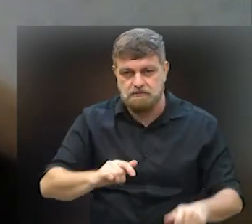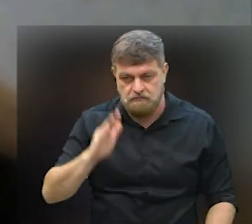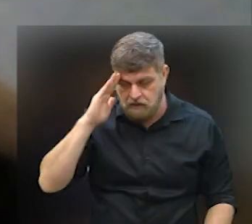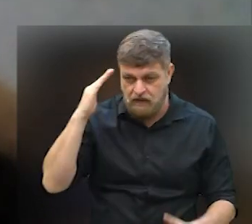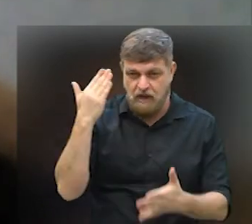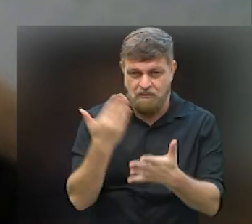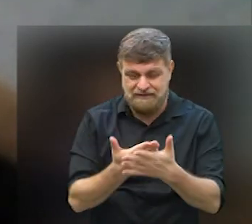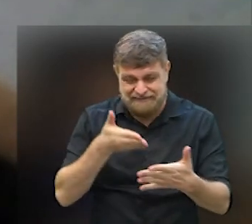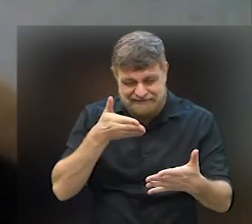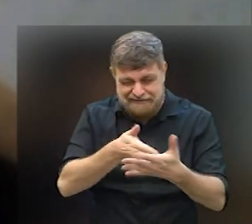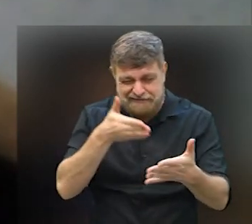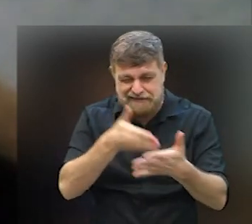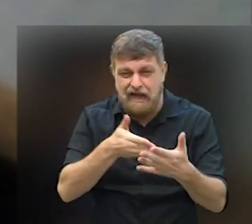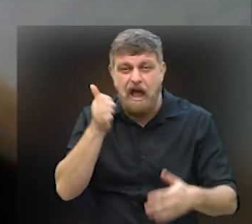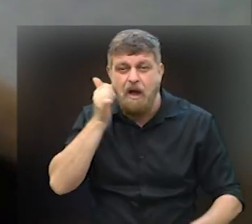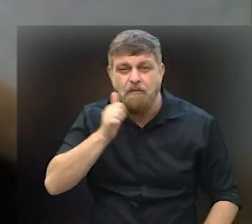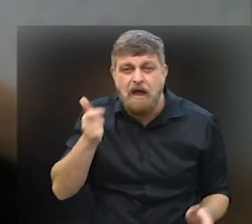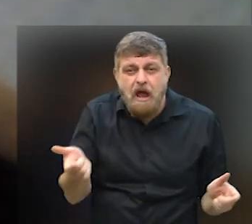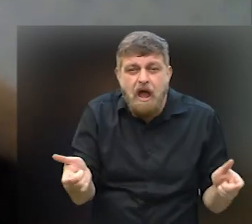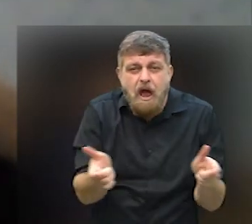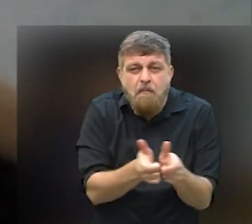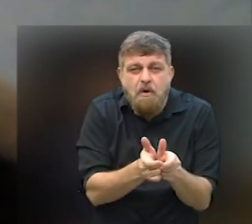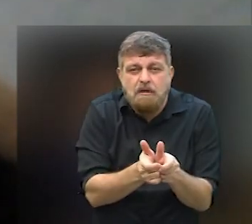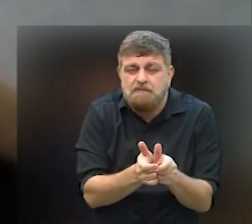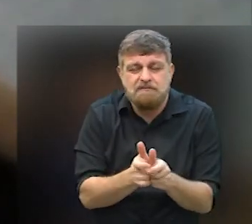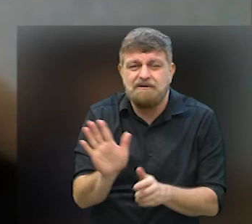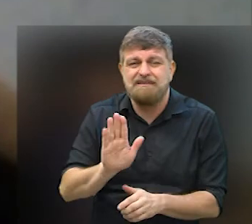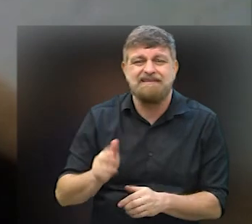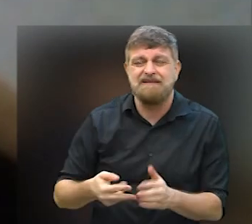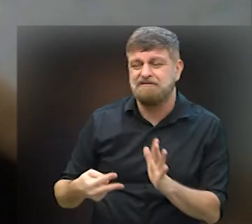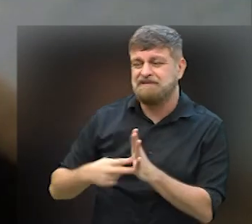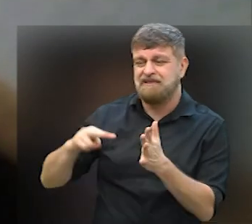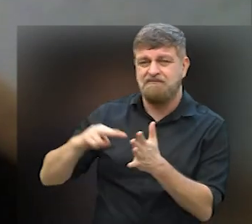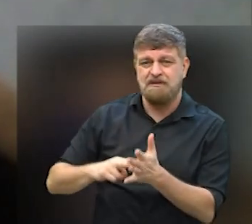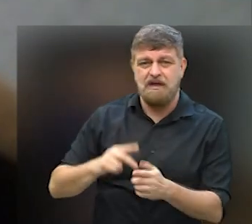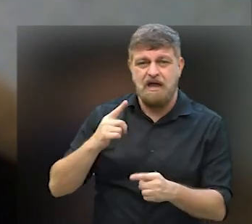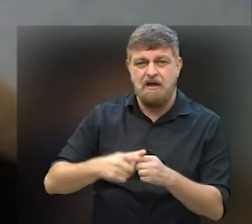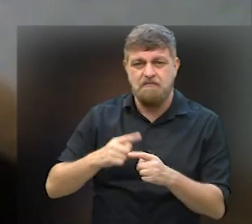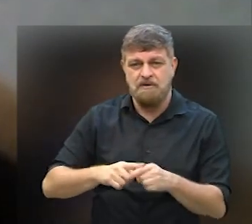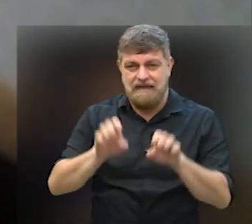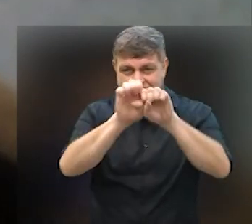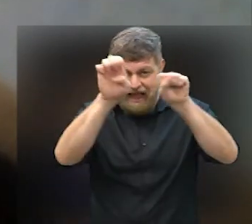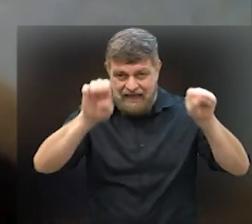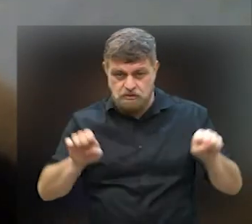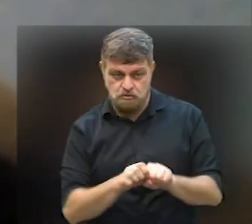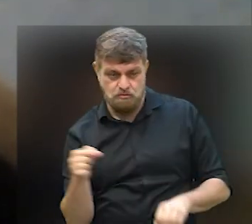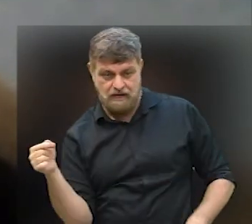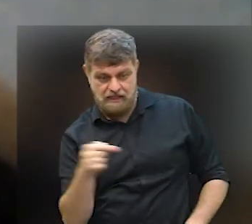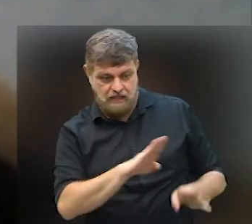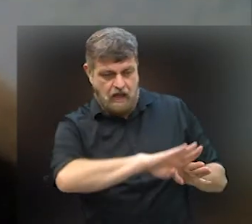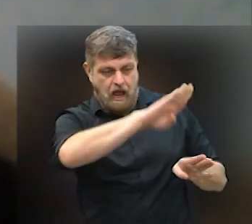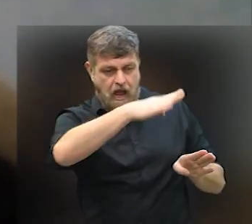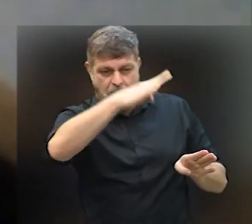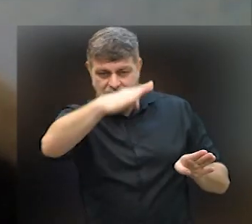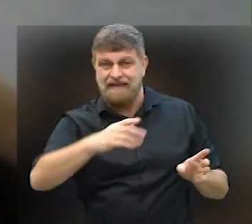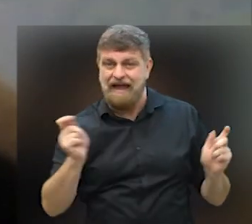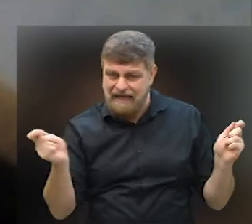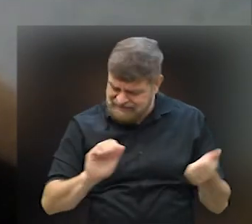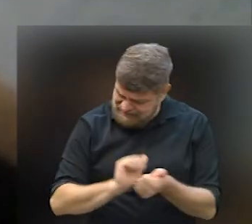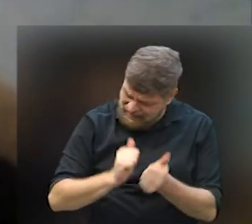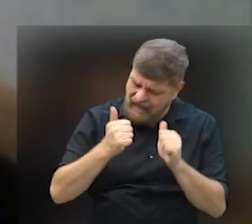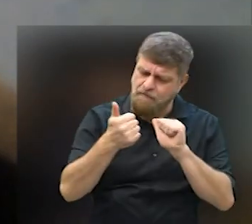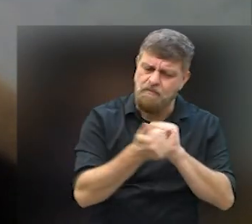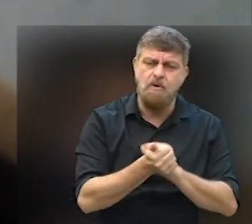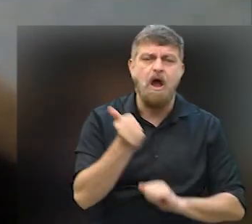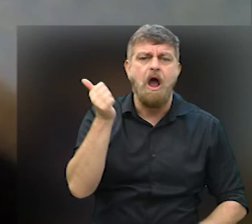do bloqueio, da falta de mulheres na montanha não tem nem a ver com a estrutura que está sendo montada ali, porque a gente consegue realmente se